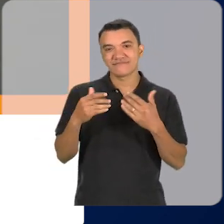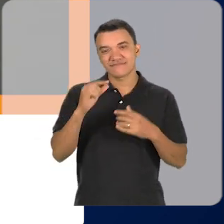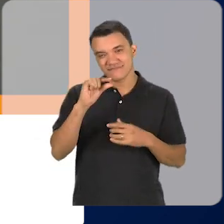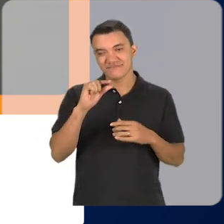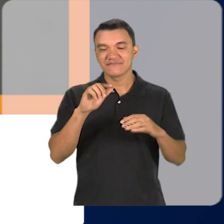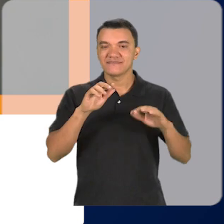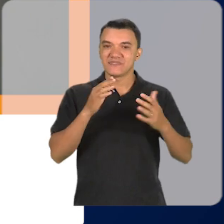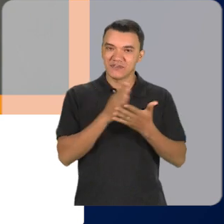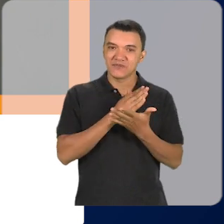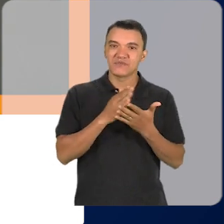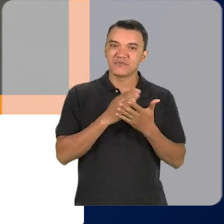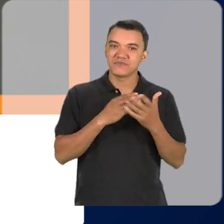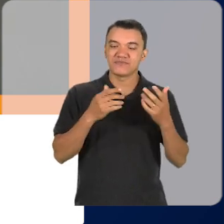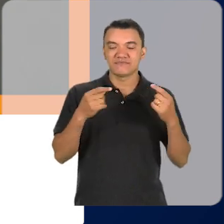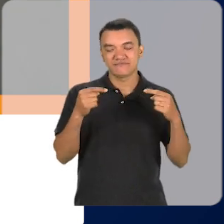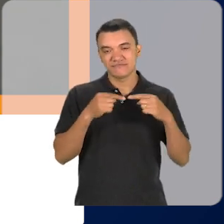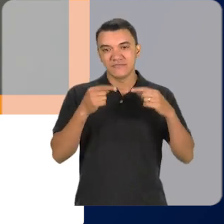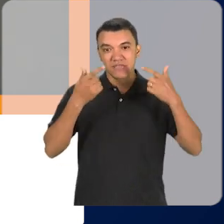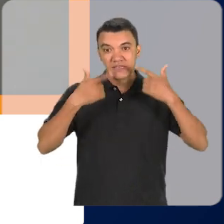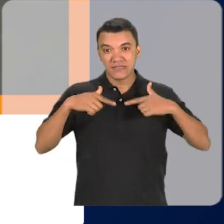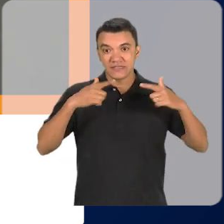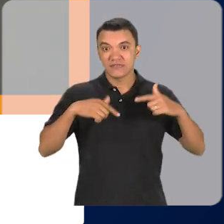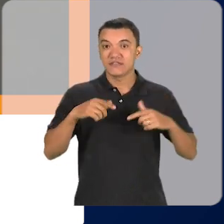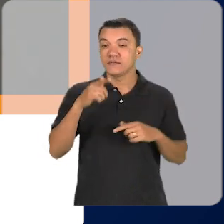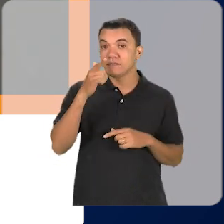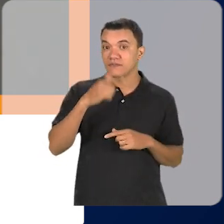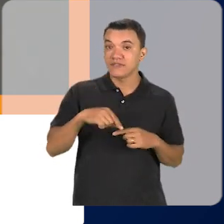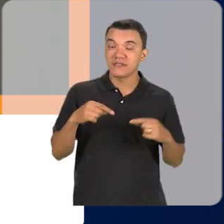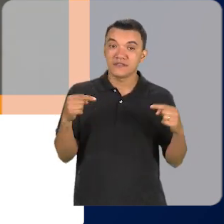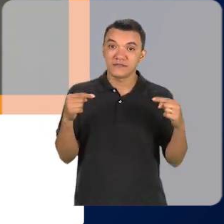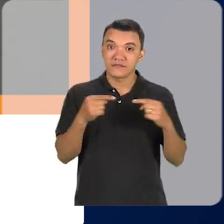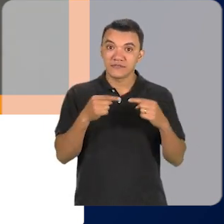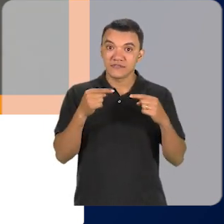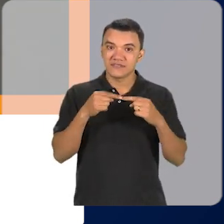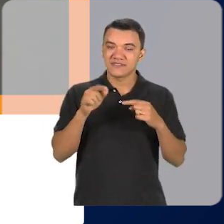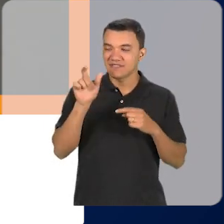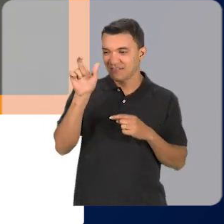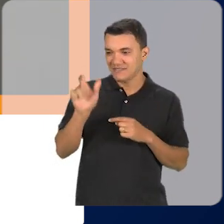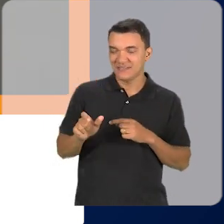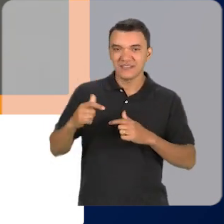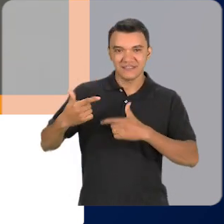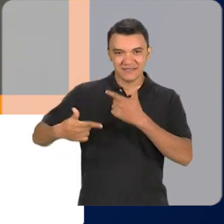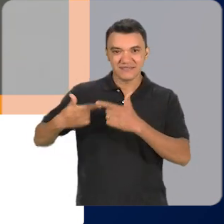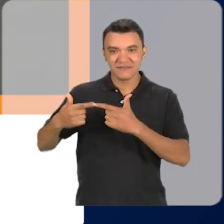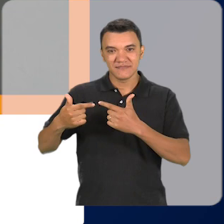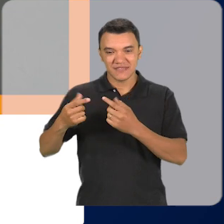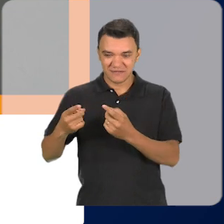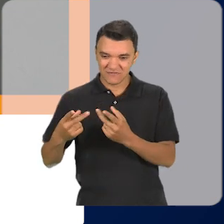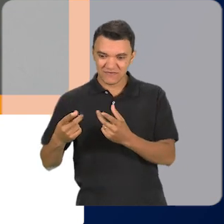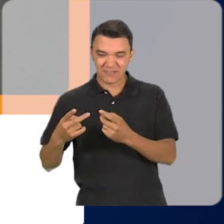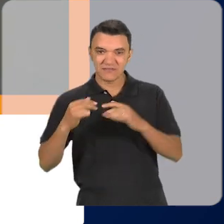algumas questões acerca da linguagem, e mais especificamente da linguagem dos pregoeiros em São Luís.